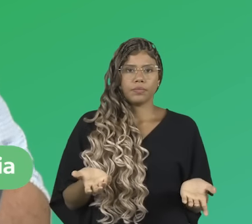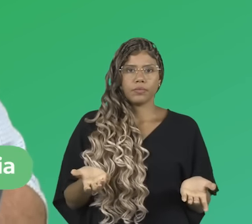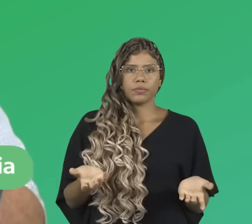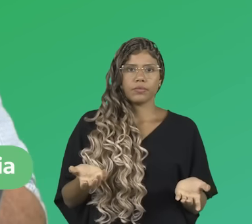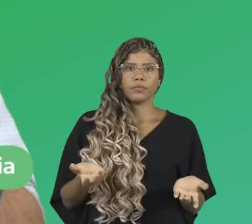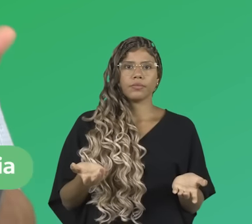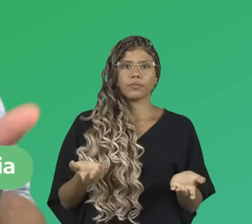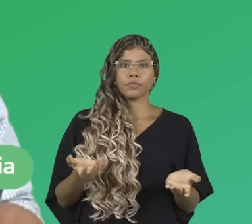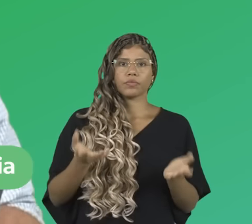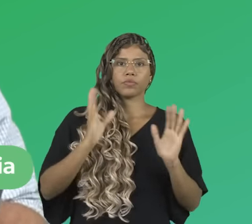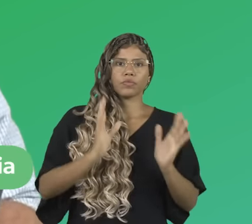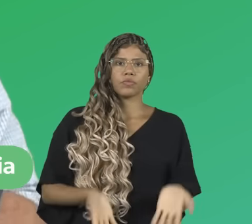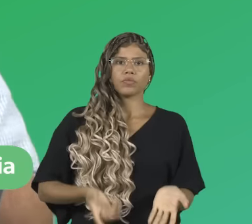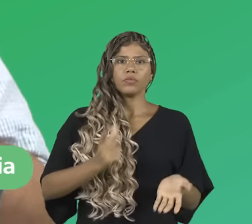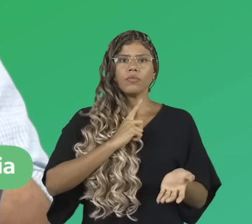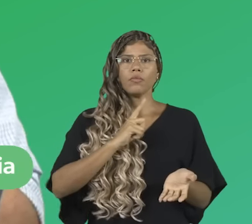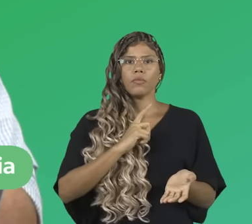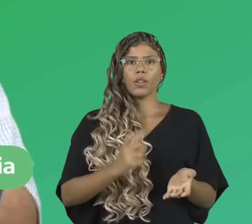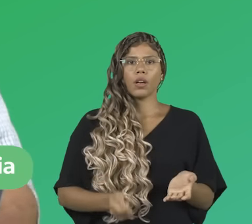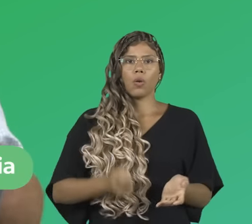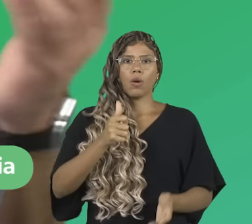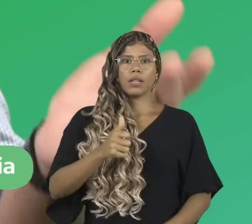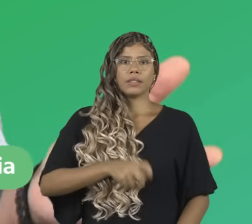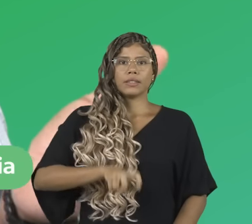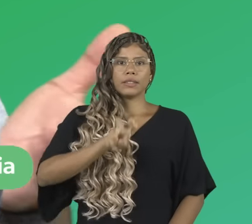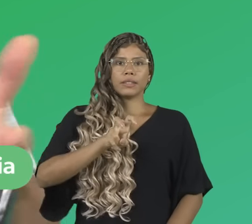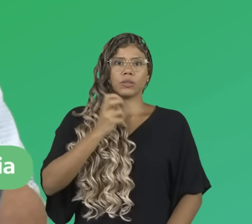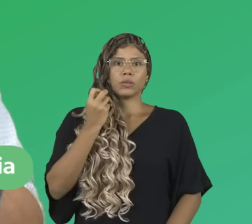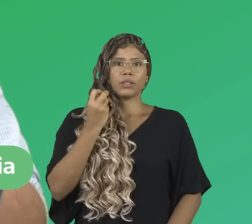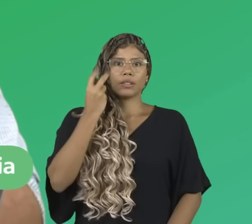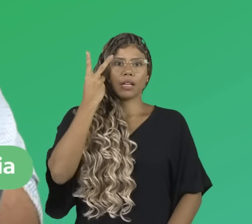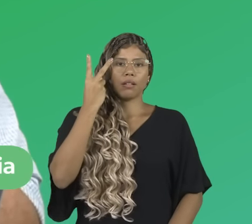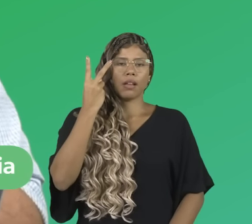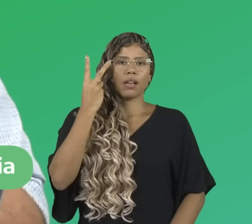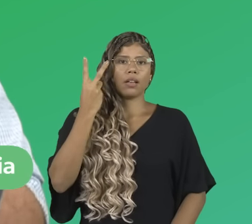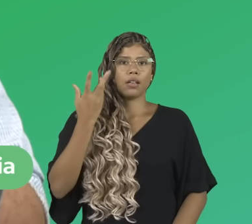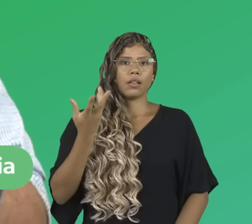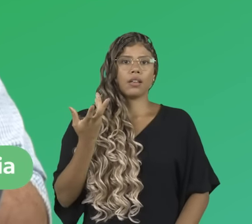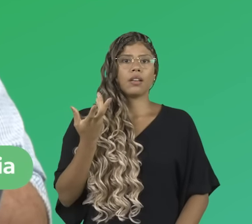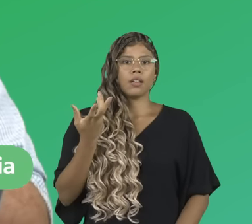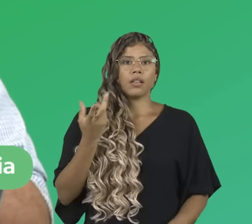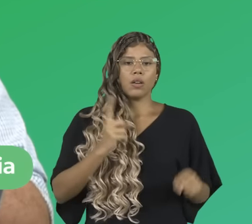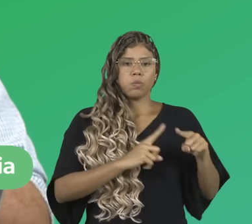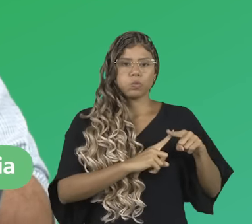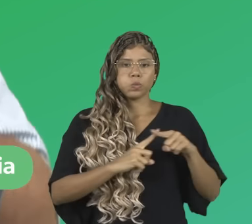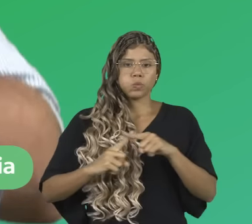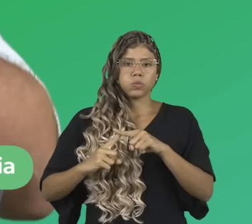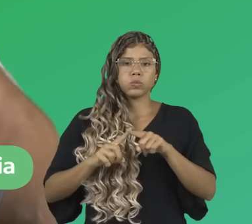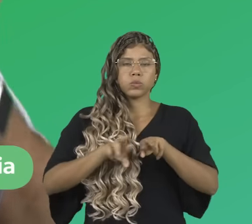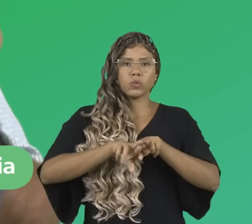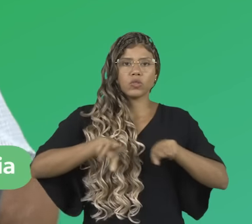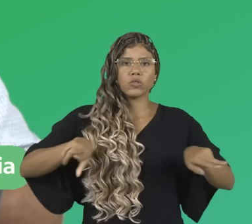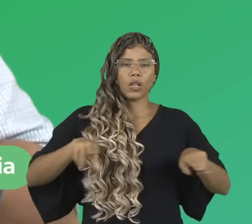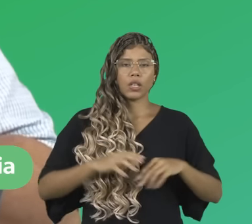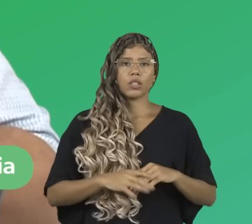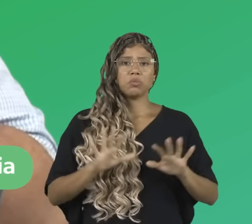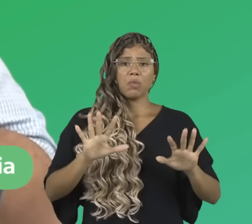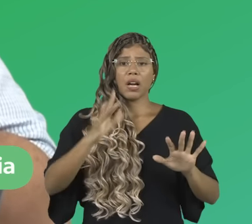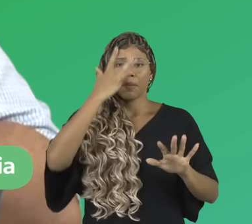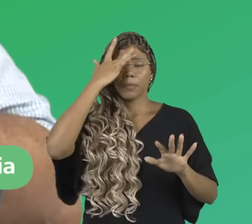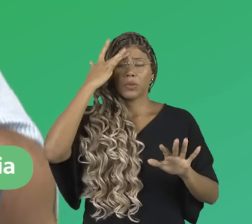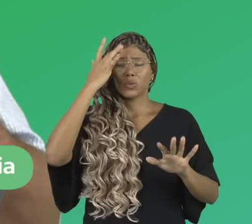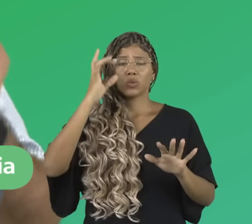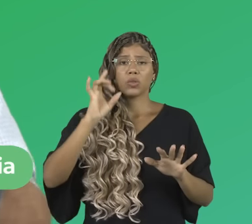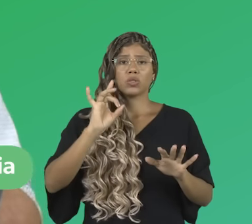5 celulares por pessoa no planeta, sendo que geralmente as pessoas só têm um, e o nível de descarte, o nível